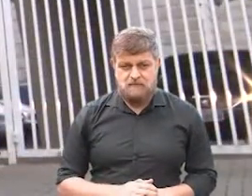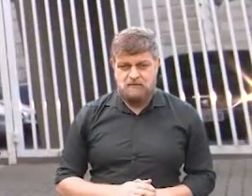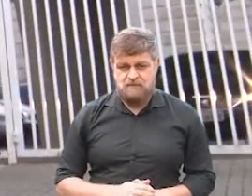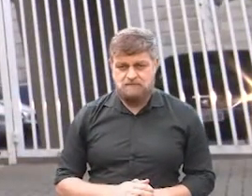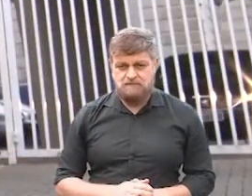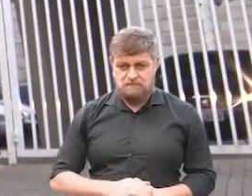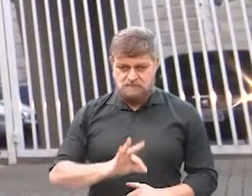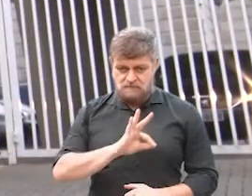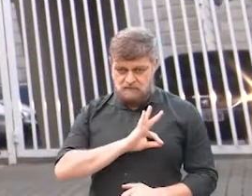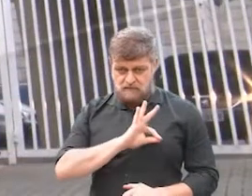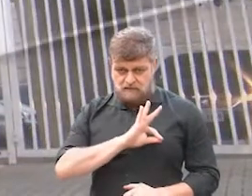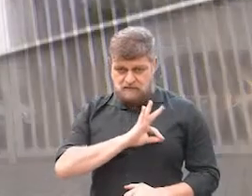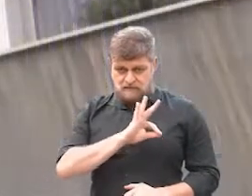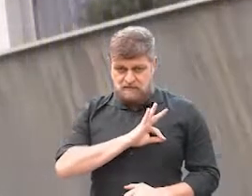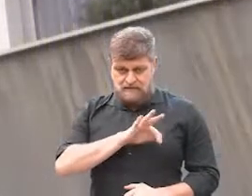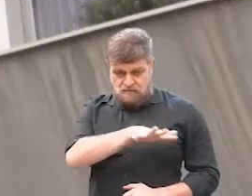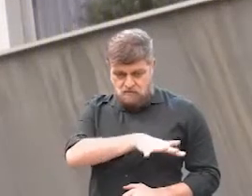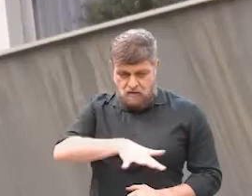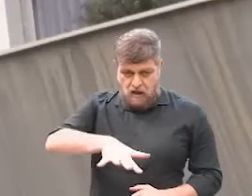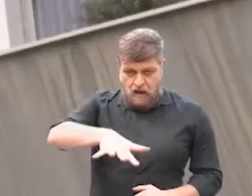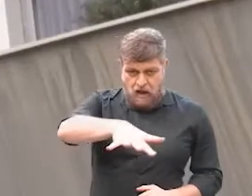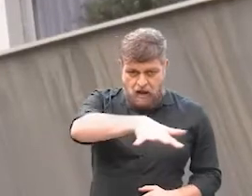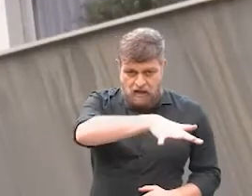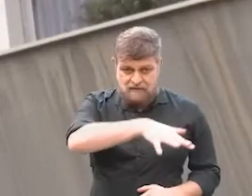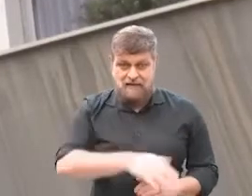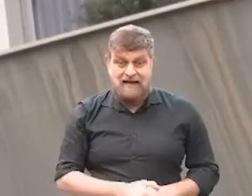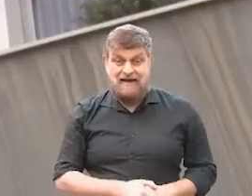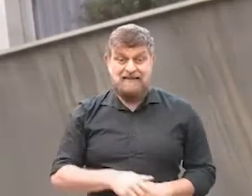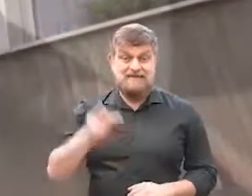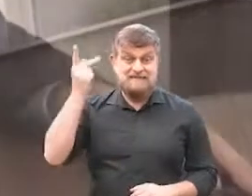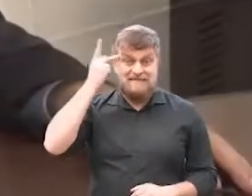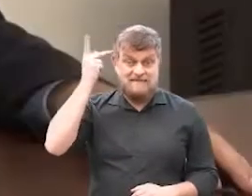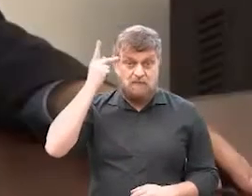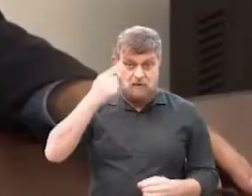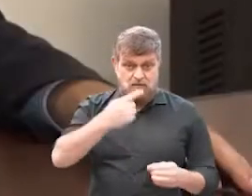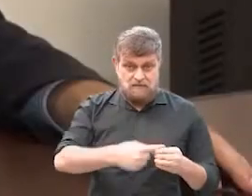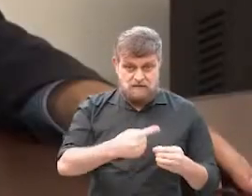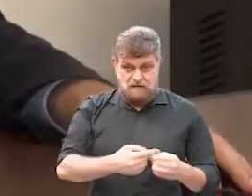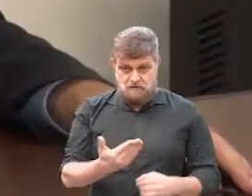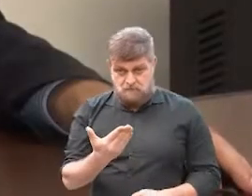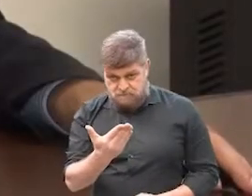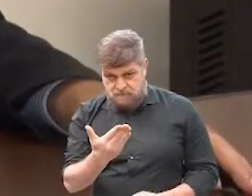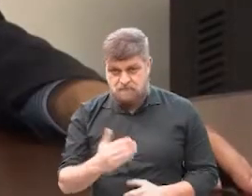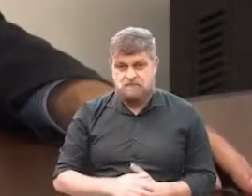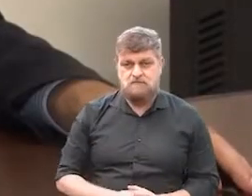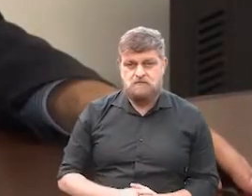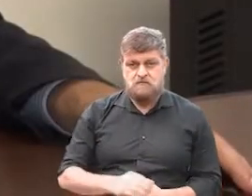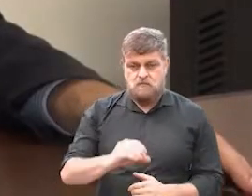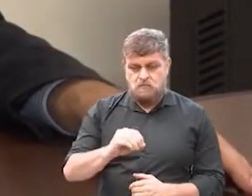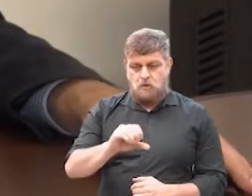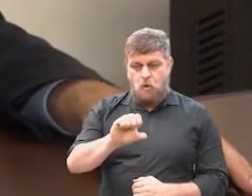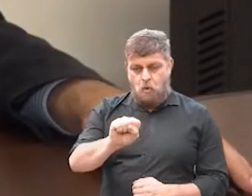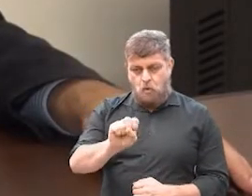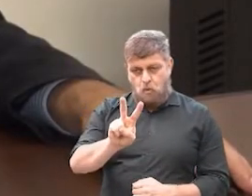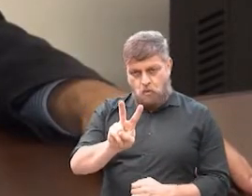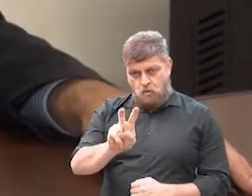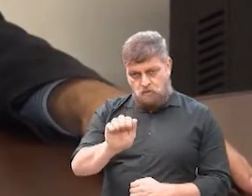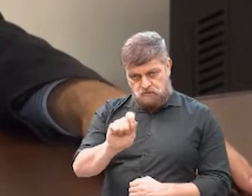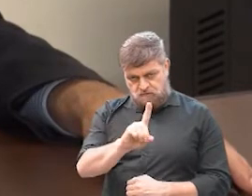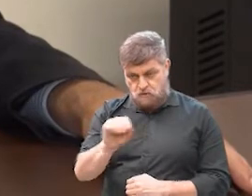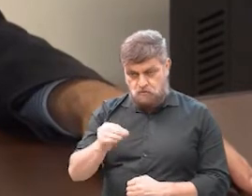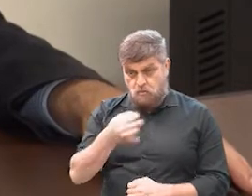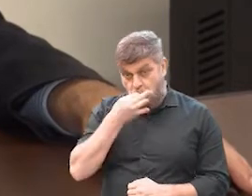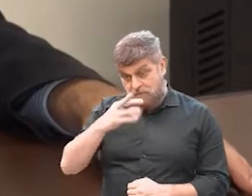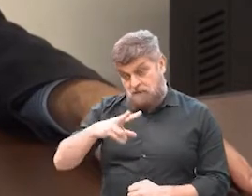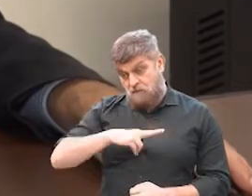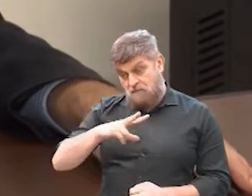O delegado do Departamento de Polícia Judiciária de São Paulo Interior, Oswaldo Dias Júnior, acredita que grande parte dos casos